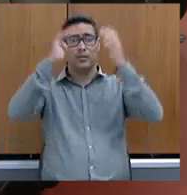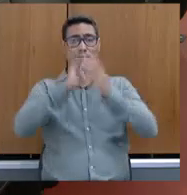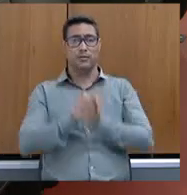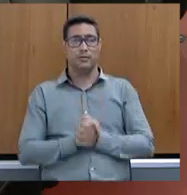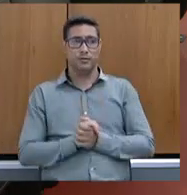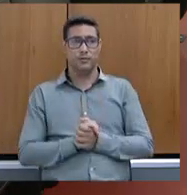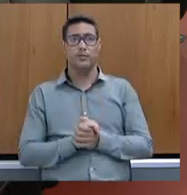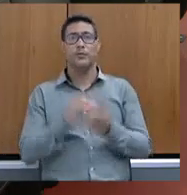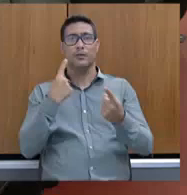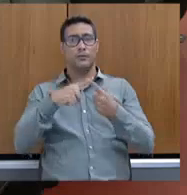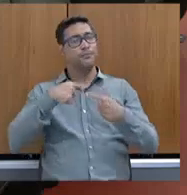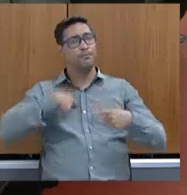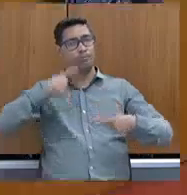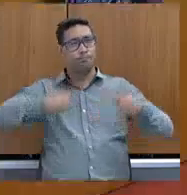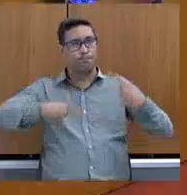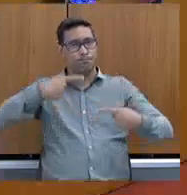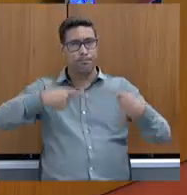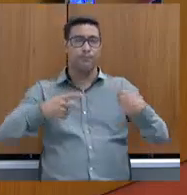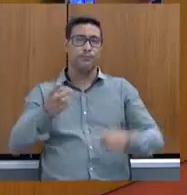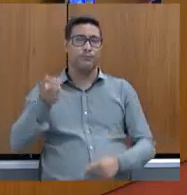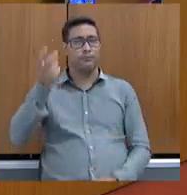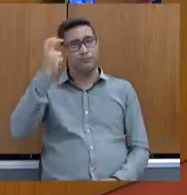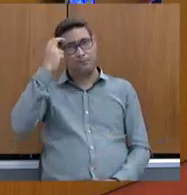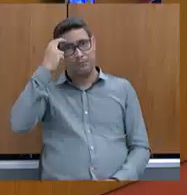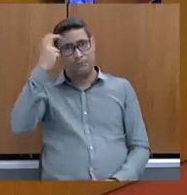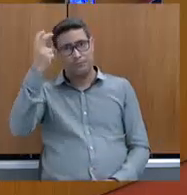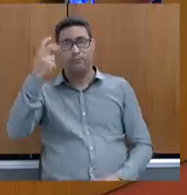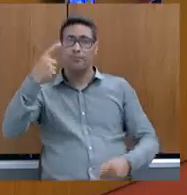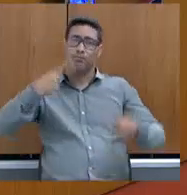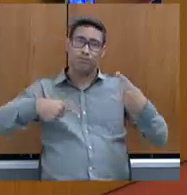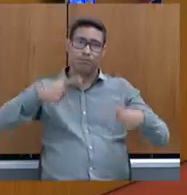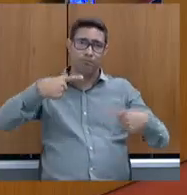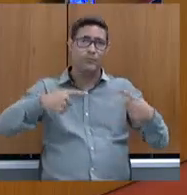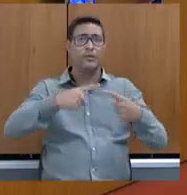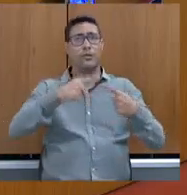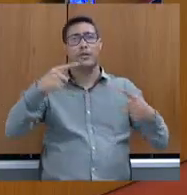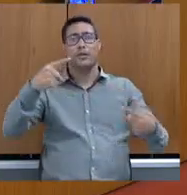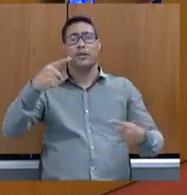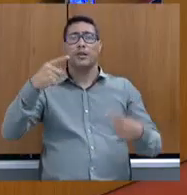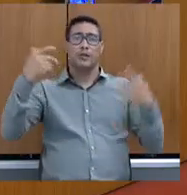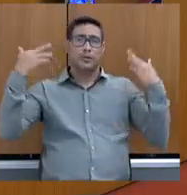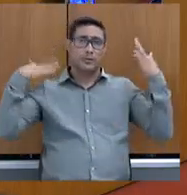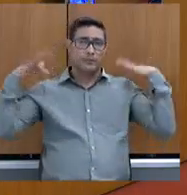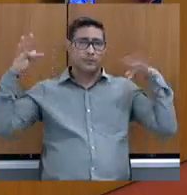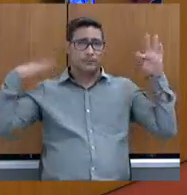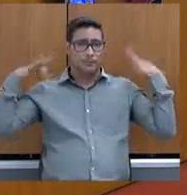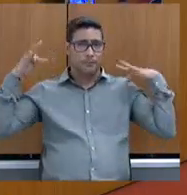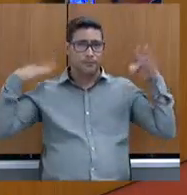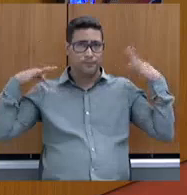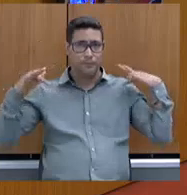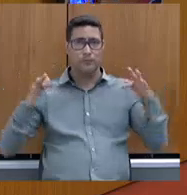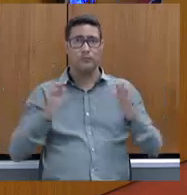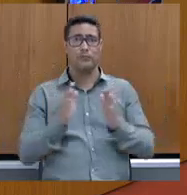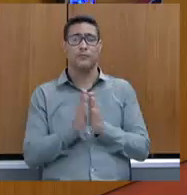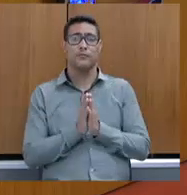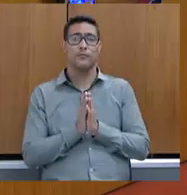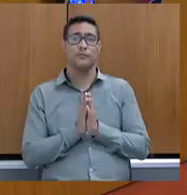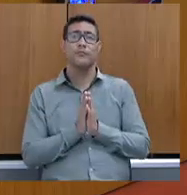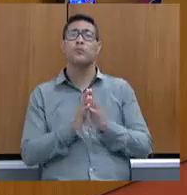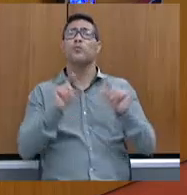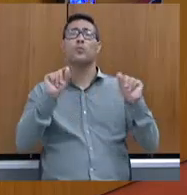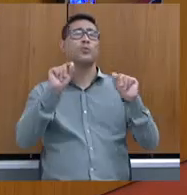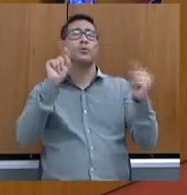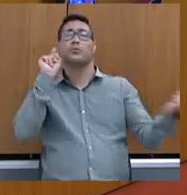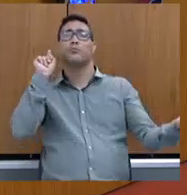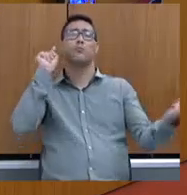política cultural política de turismo né se faz né como